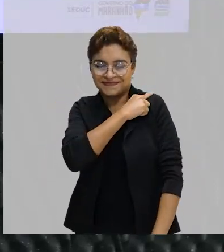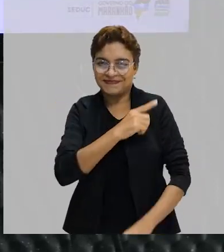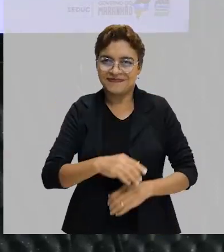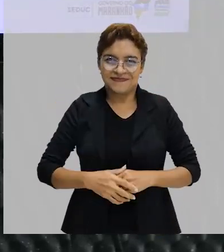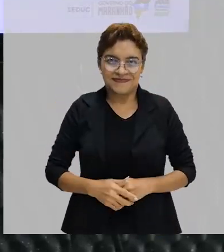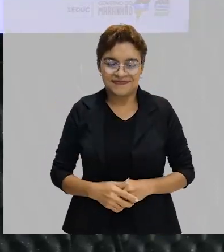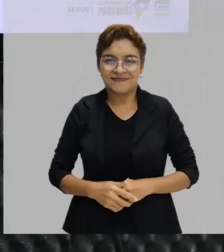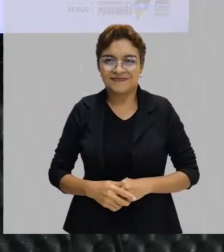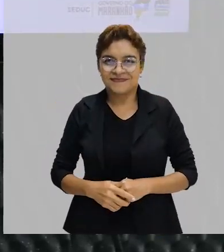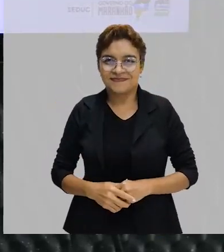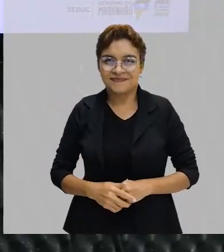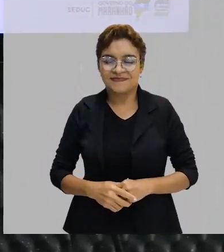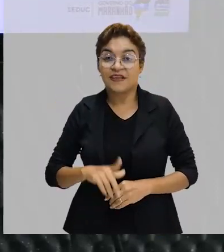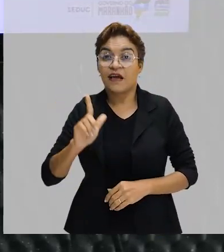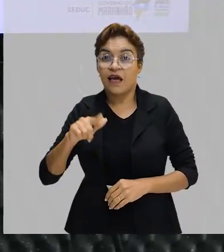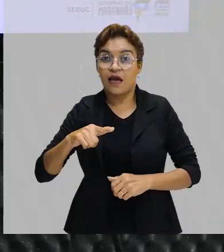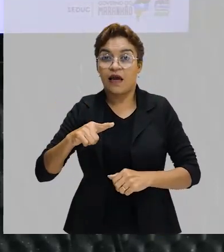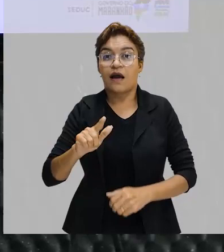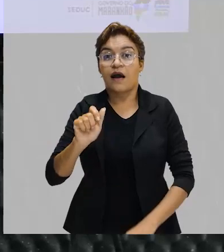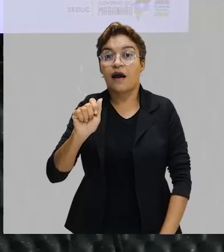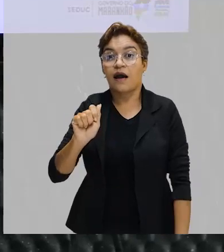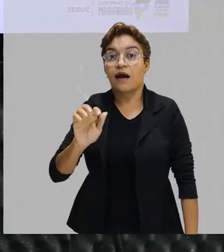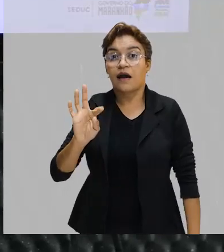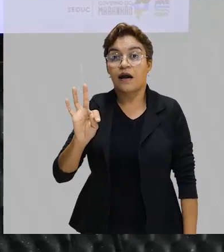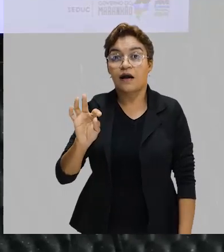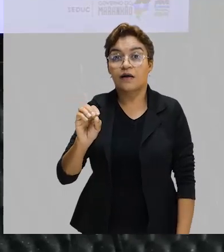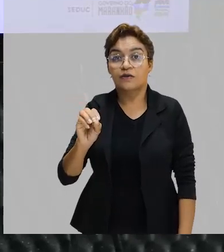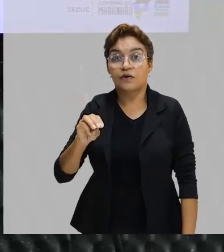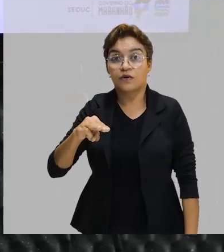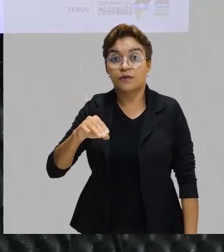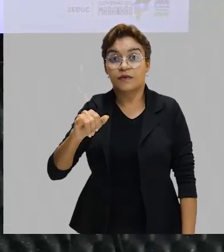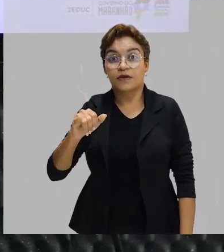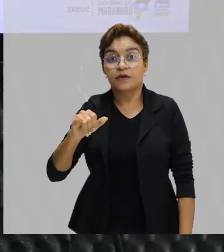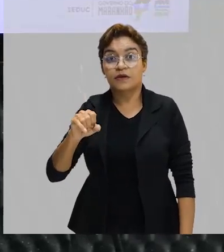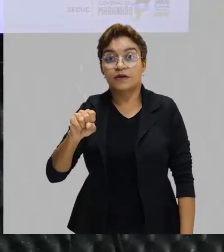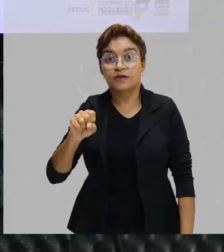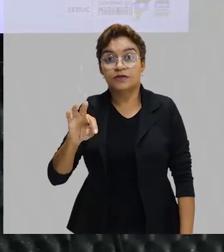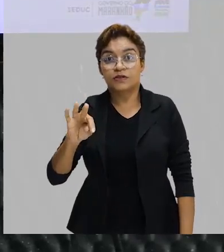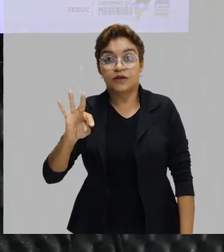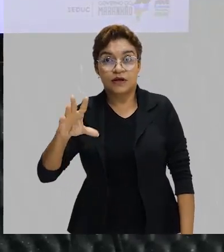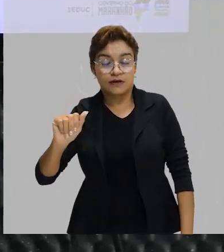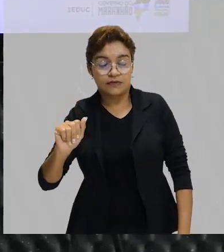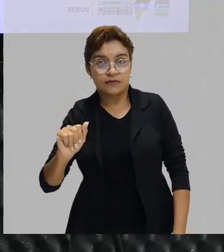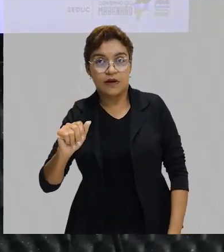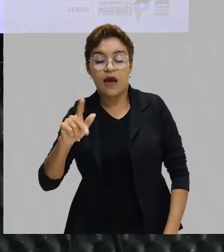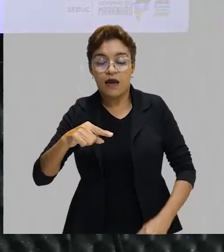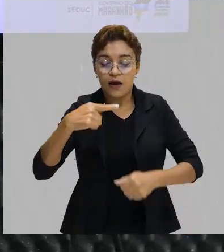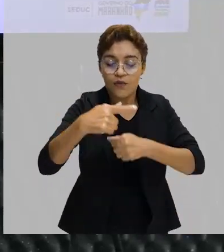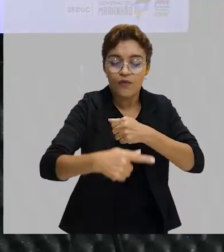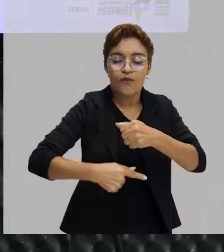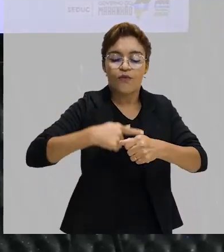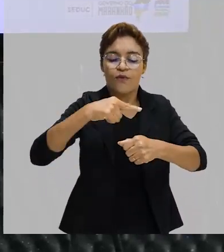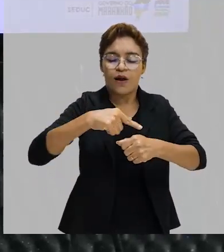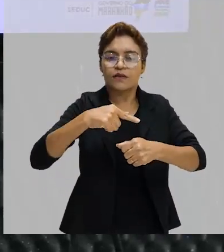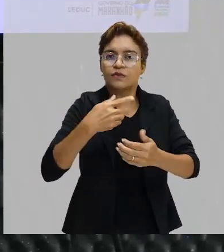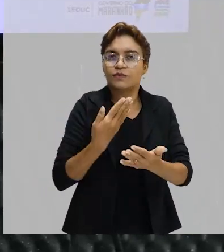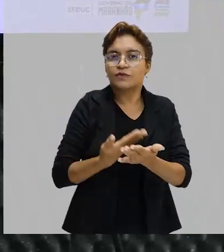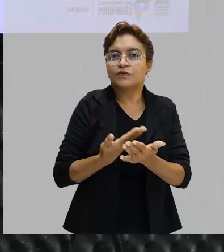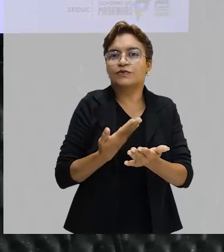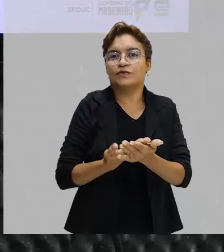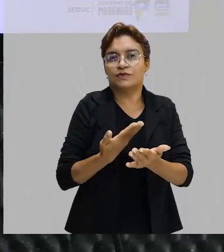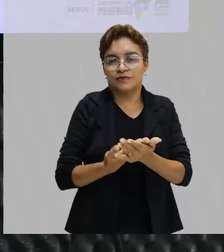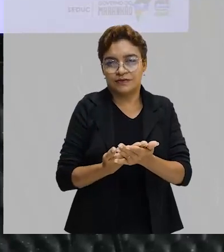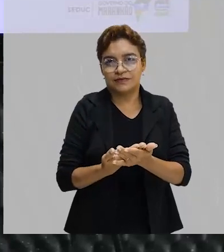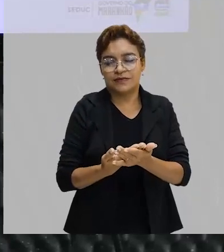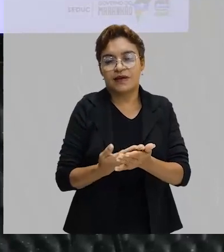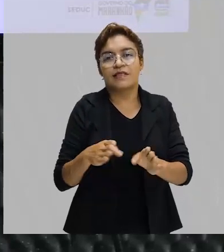médio. Estamos falando da atomística, o estudo do átomo. E quando falamos de átomo, falamos de